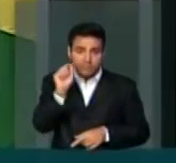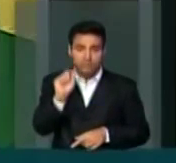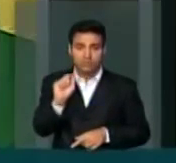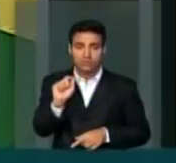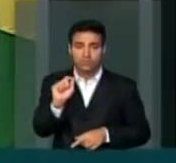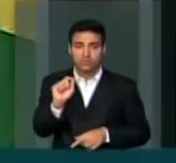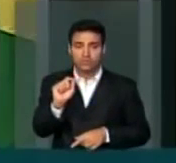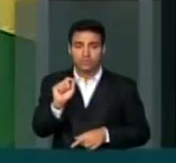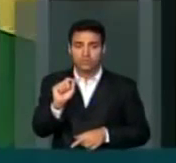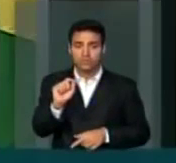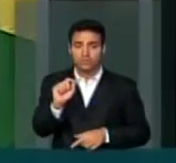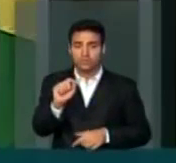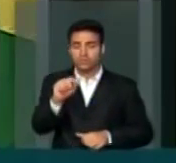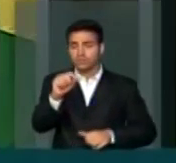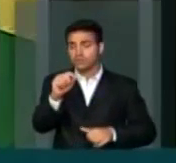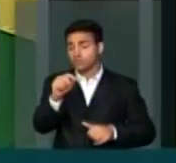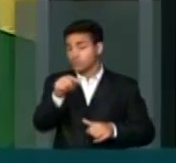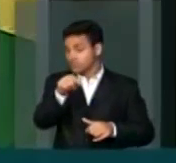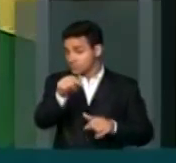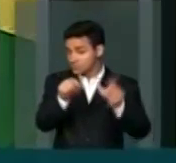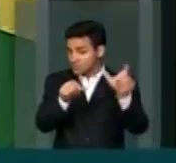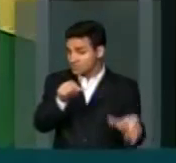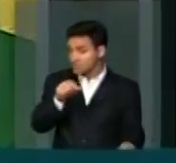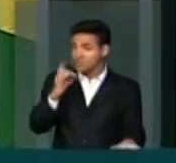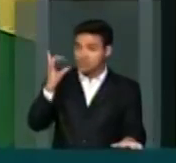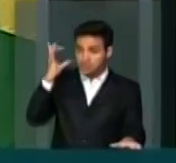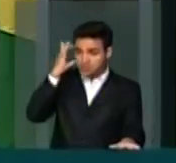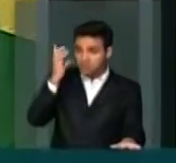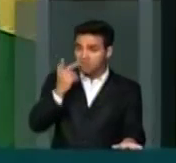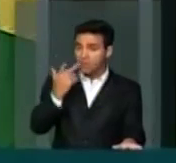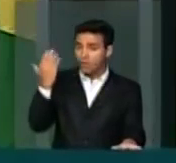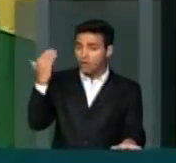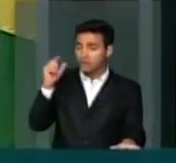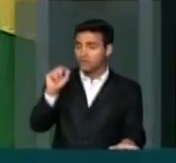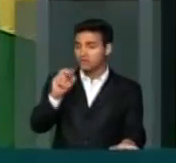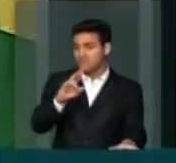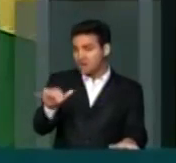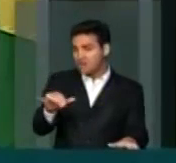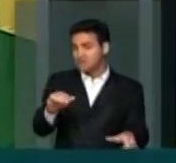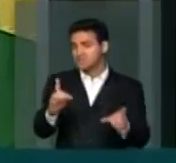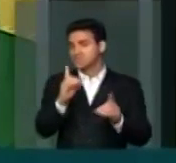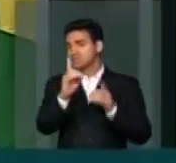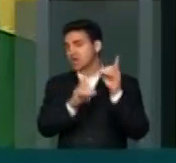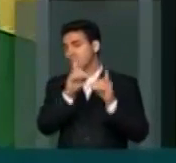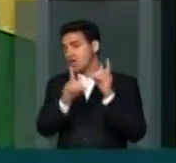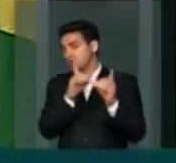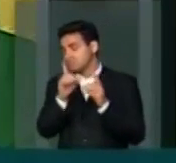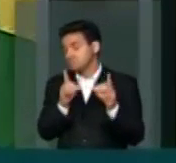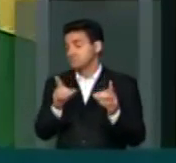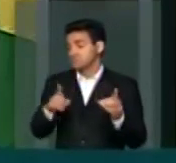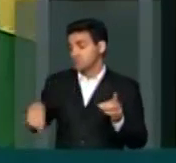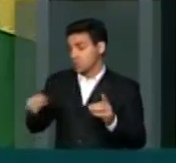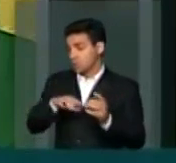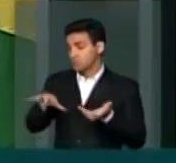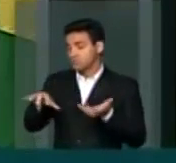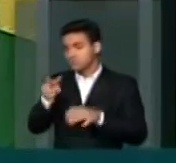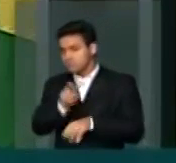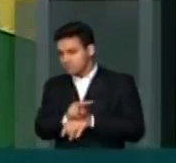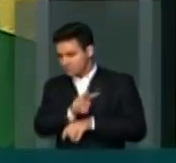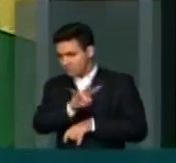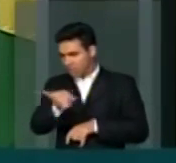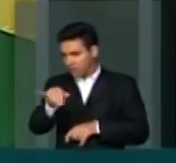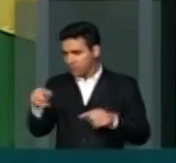da Presidente da República ao diálogo, anunciado em seu primeiro pronunciamento após a sua eleição.